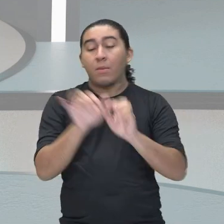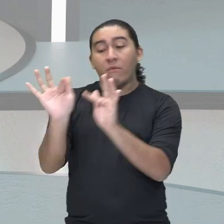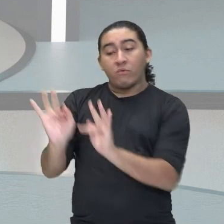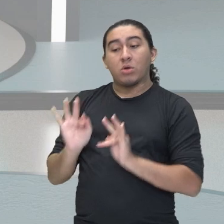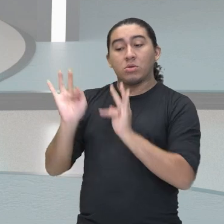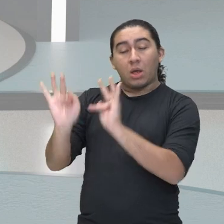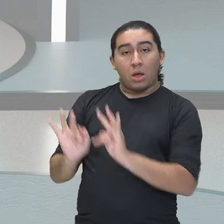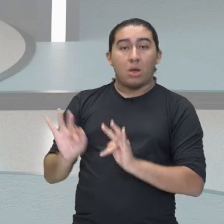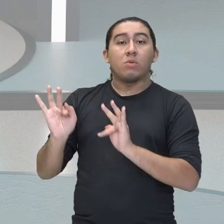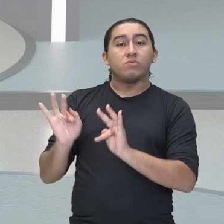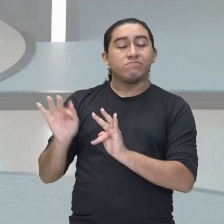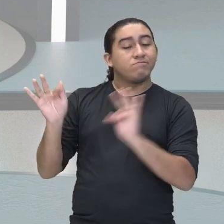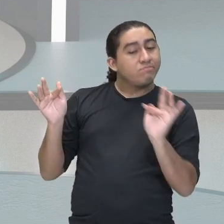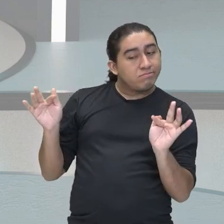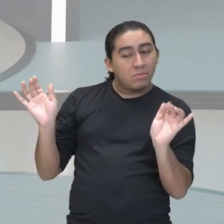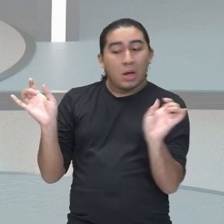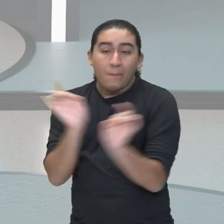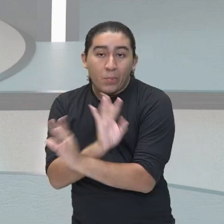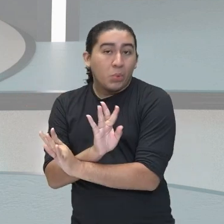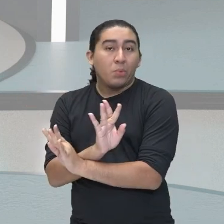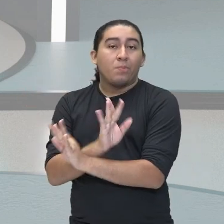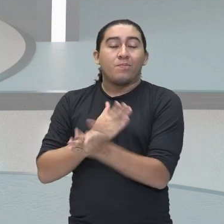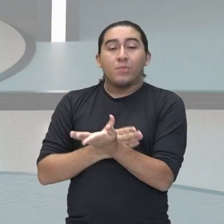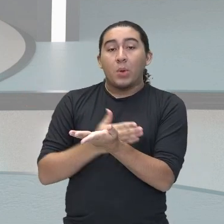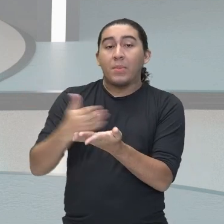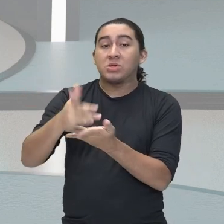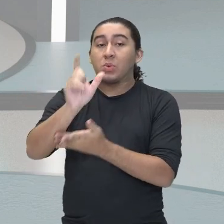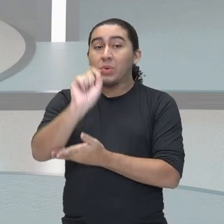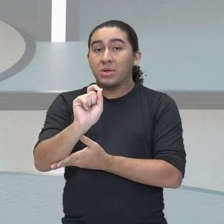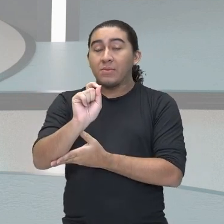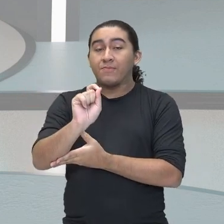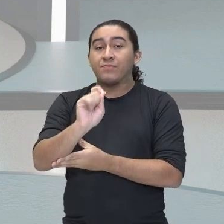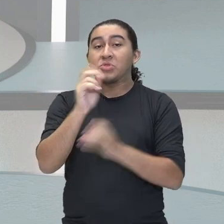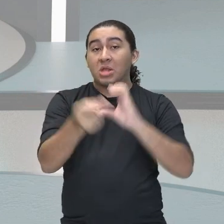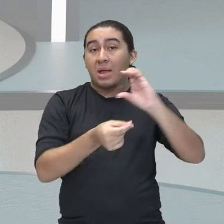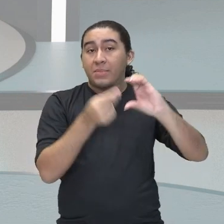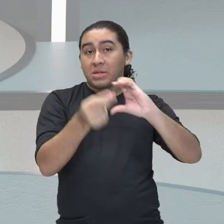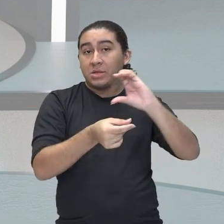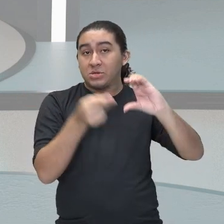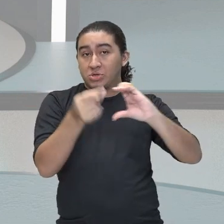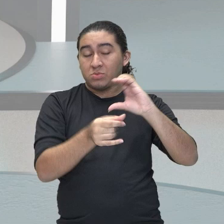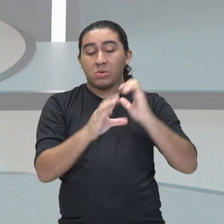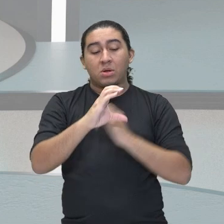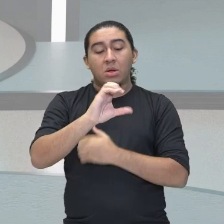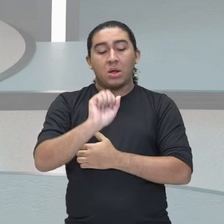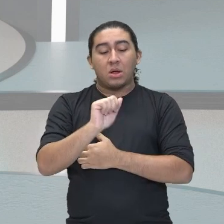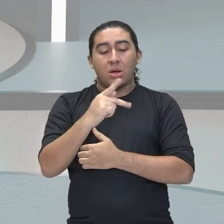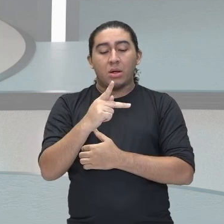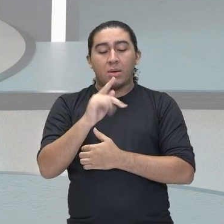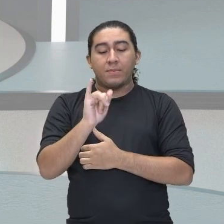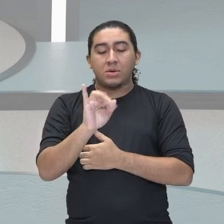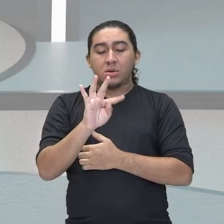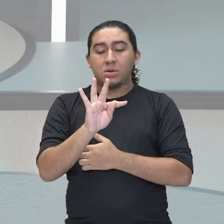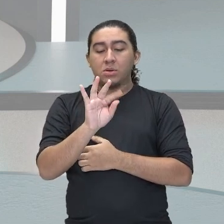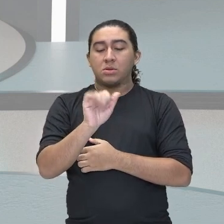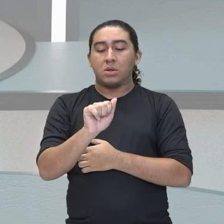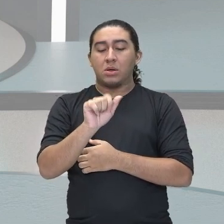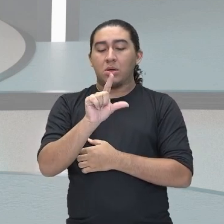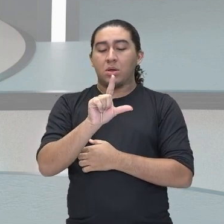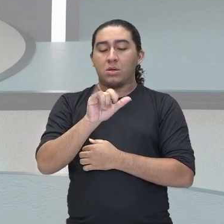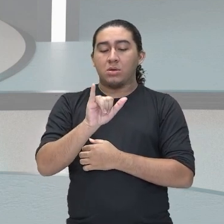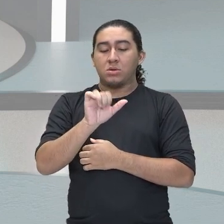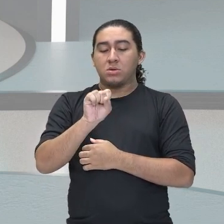os vassalos, passa então a ter início o capitalismo. As pessoas começam a ter iniciativa